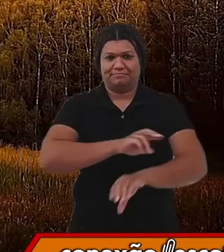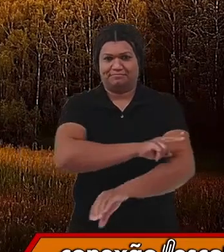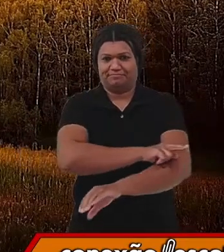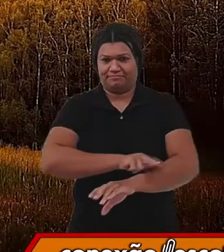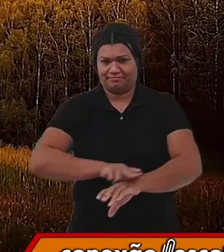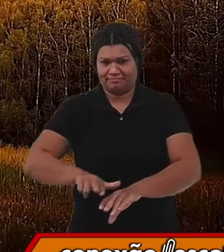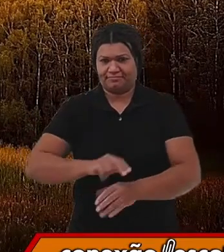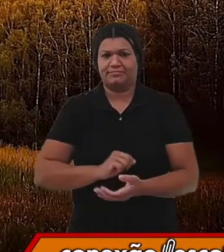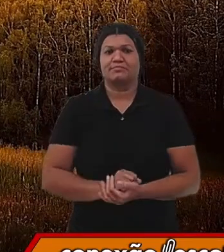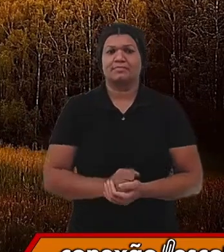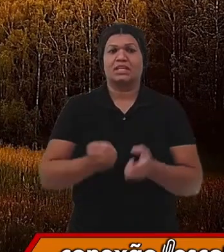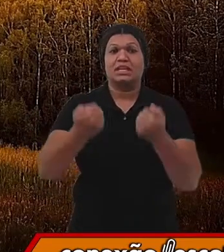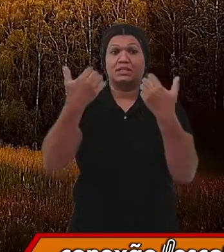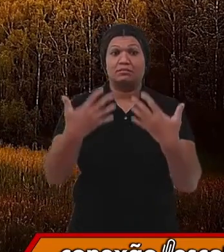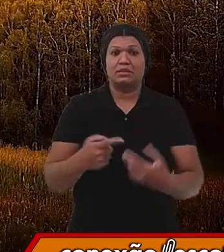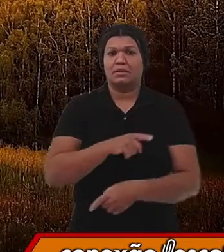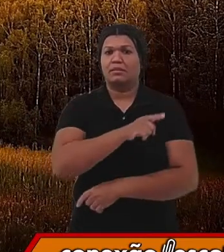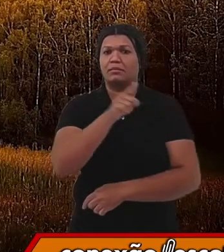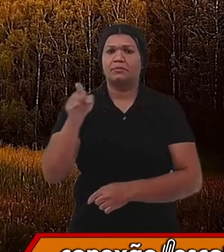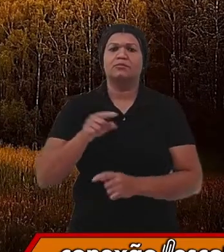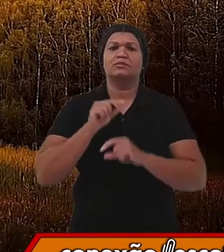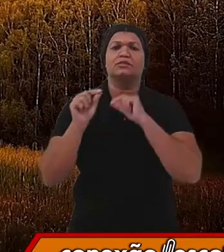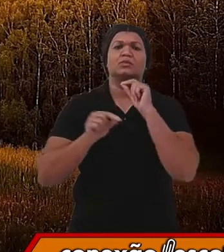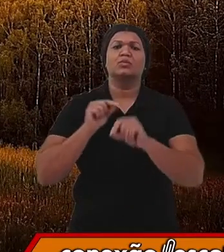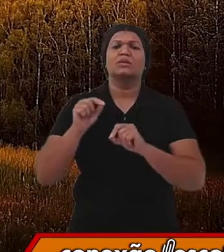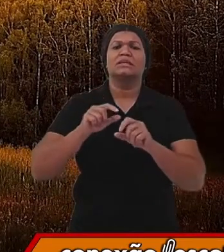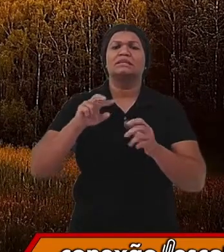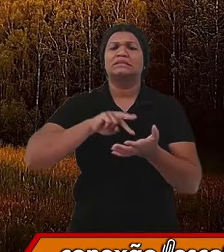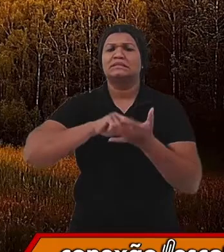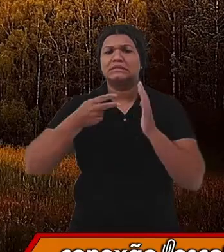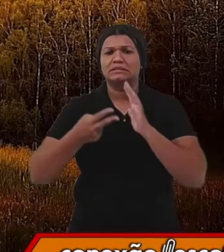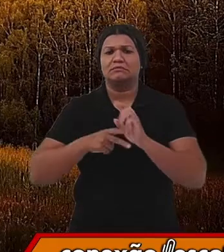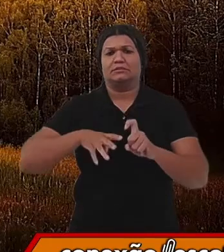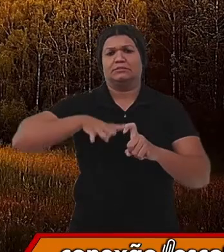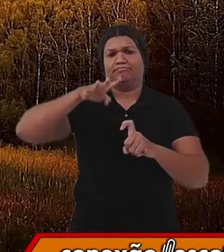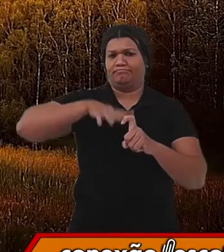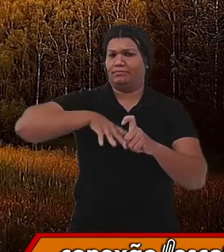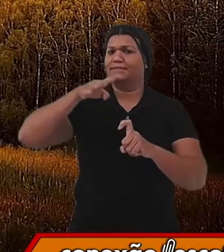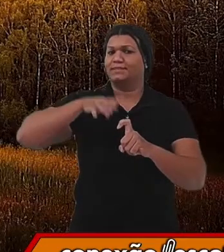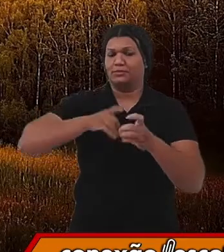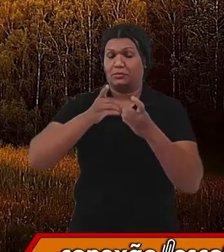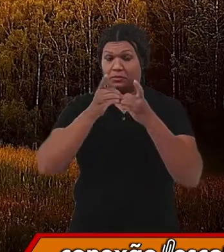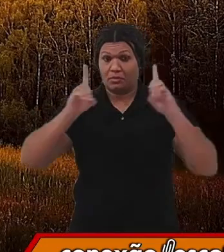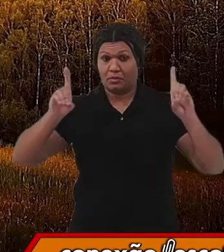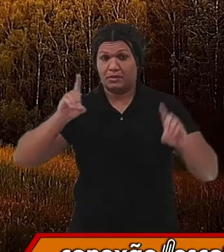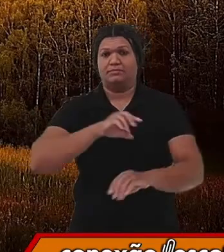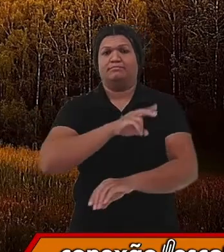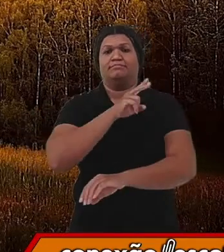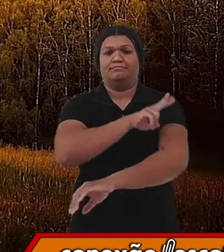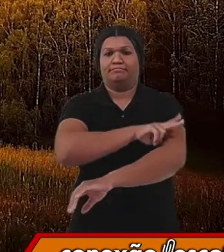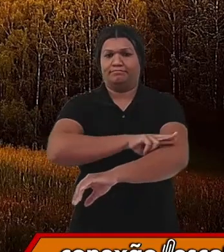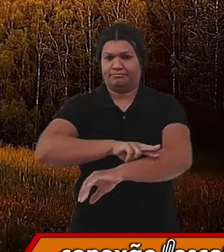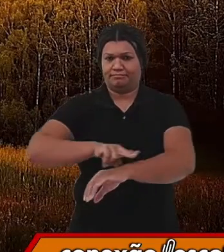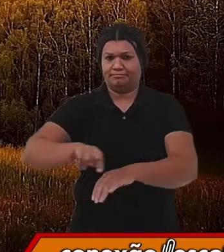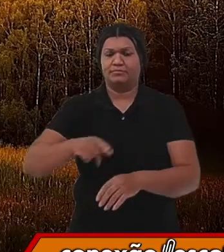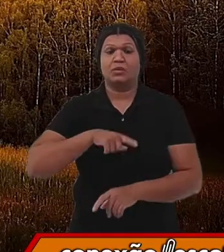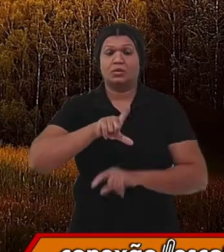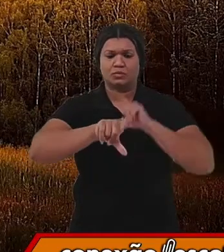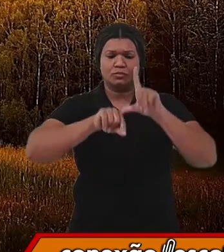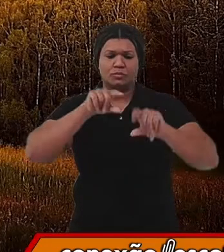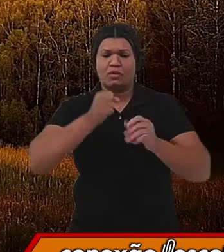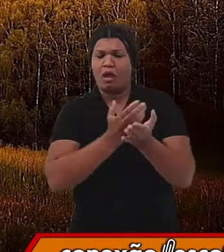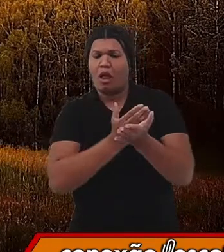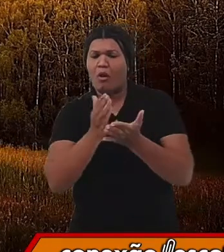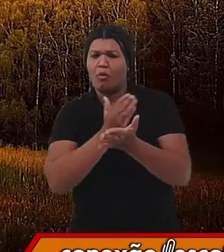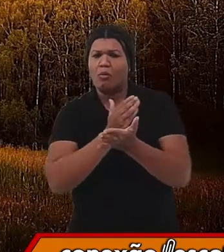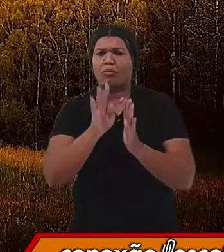para vocês o que é esse mito da democracia racial, eu selecionei alguns textos que nós vamos observar e